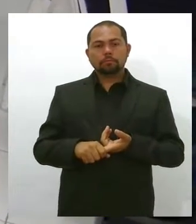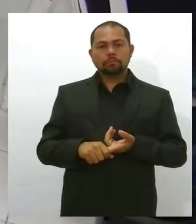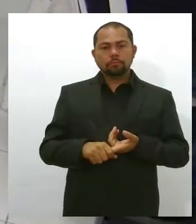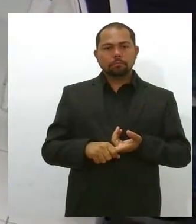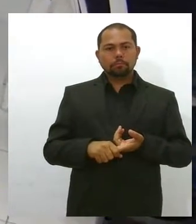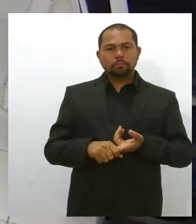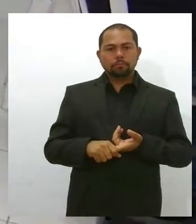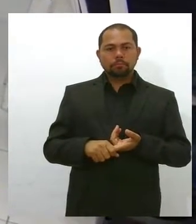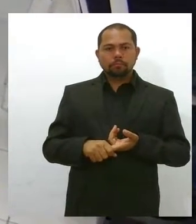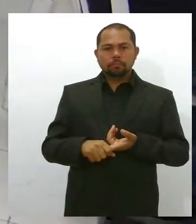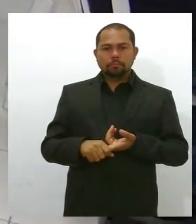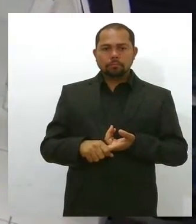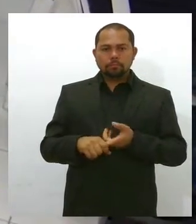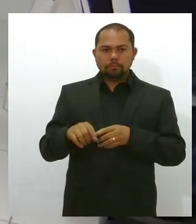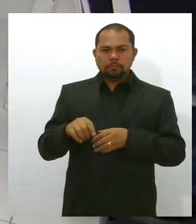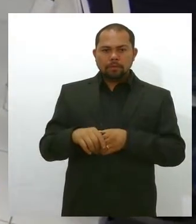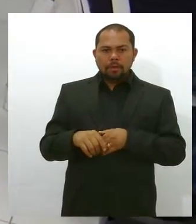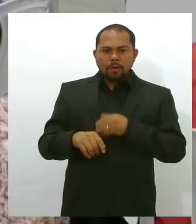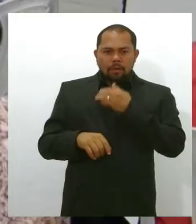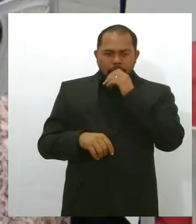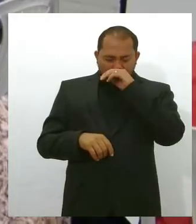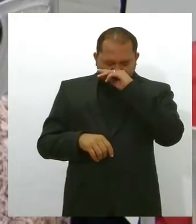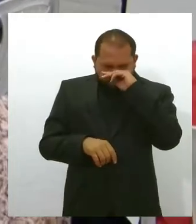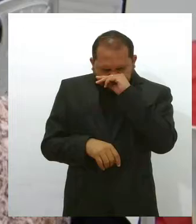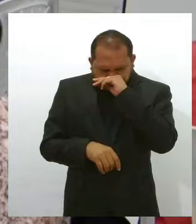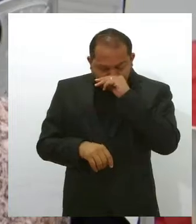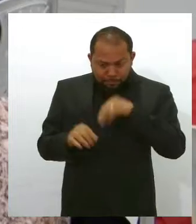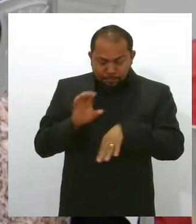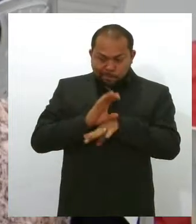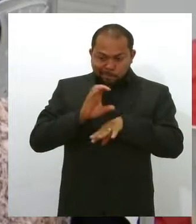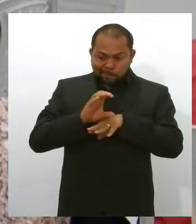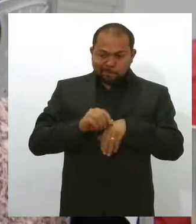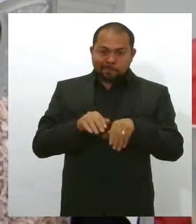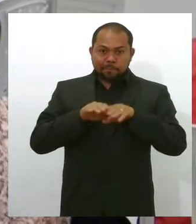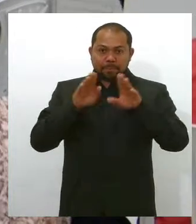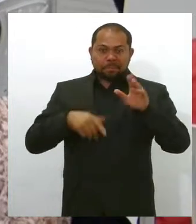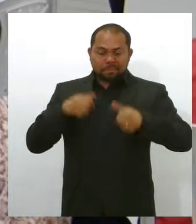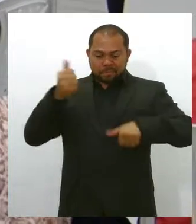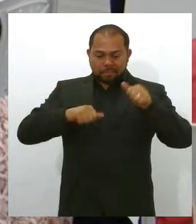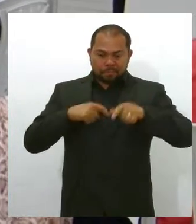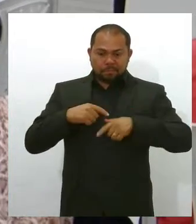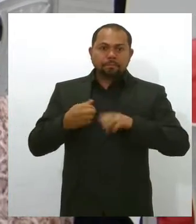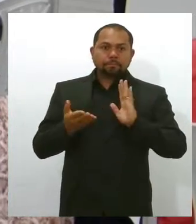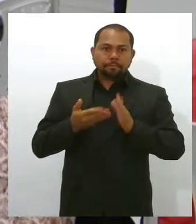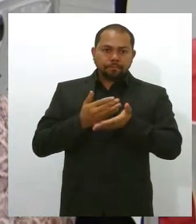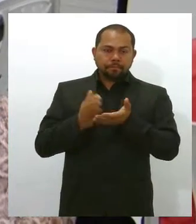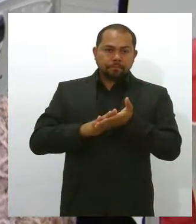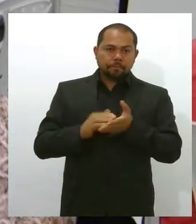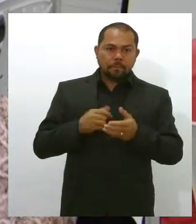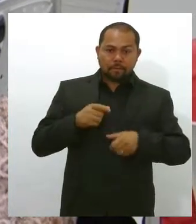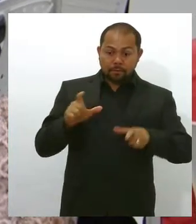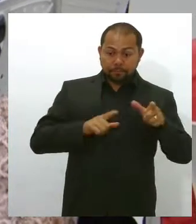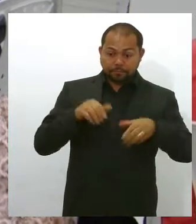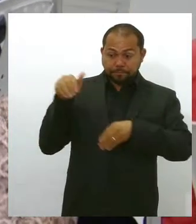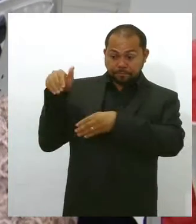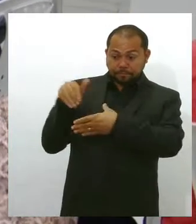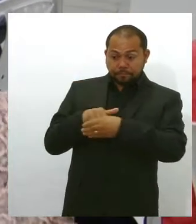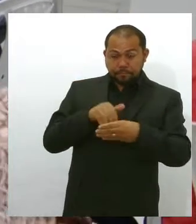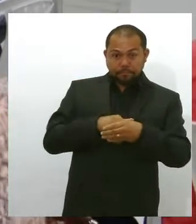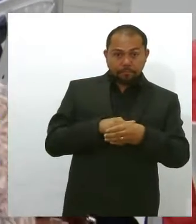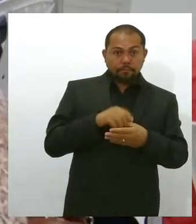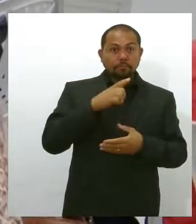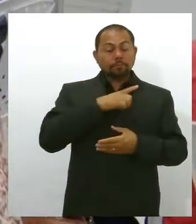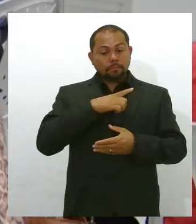cursos como mesários realizados pelo terrier já começaram e este ano eles trabalharam com eleitores que tem o cadastro com a biometria que